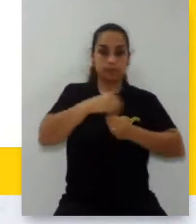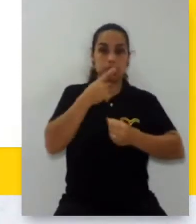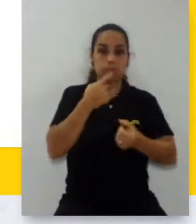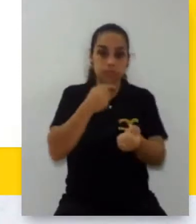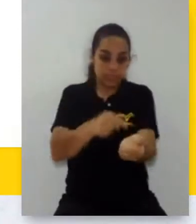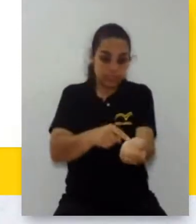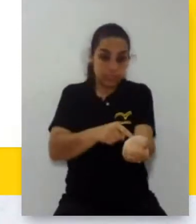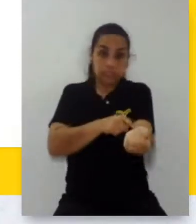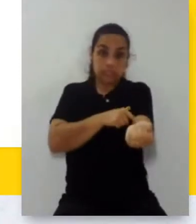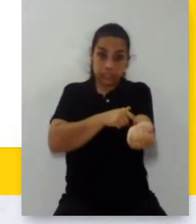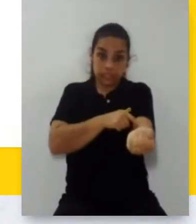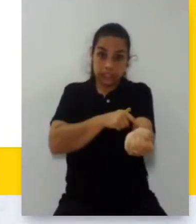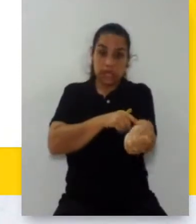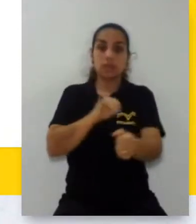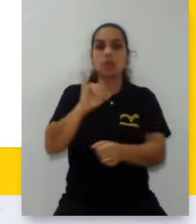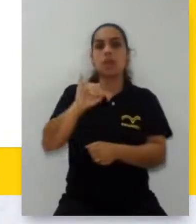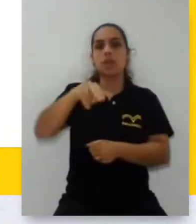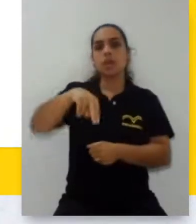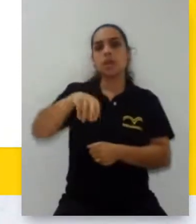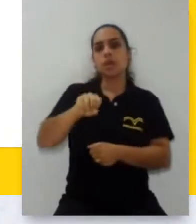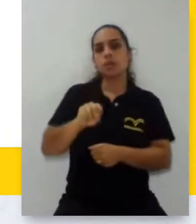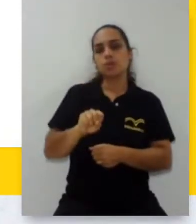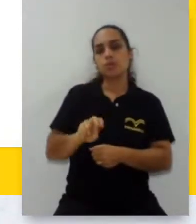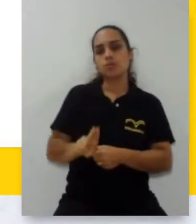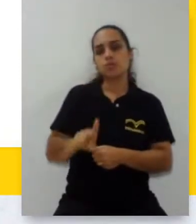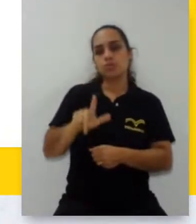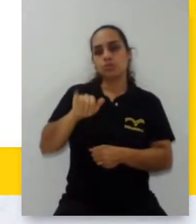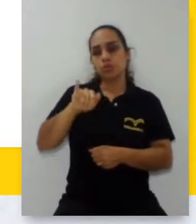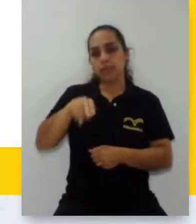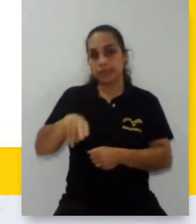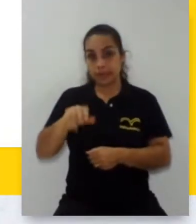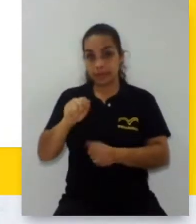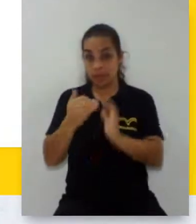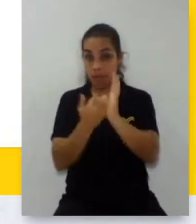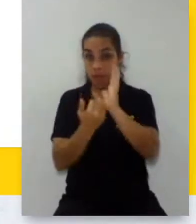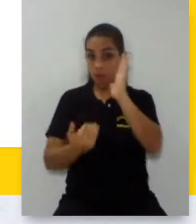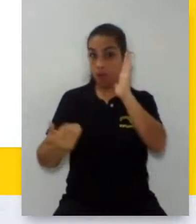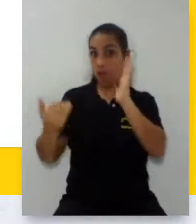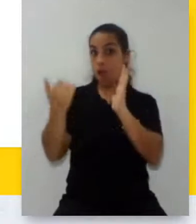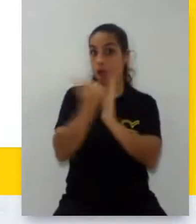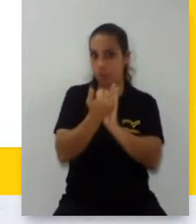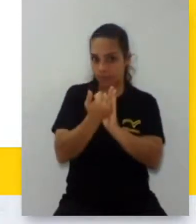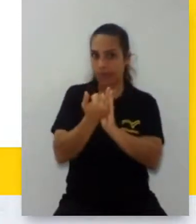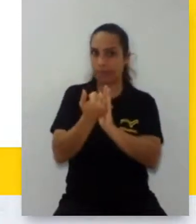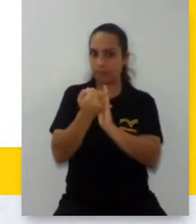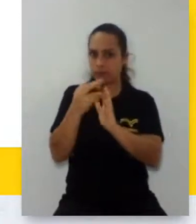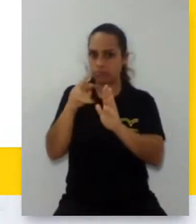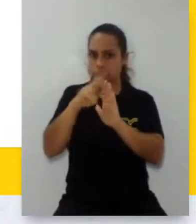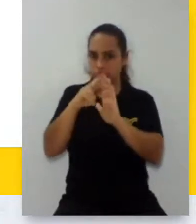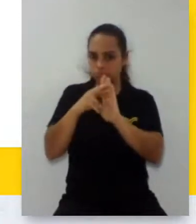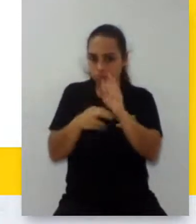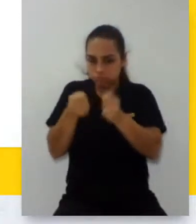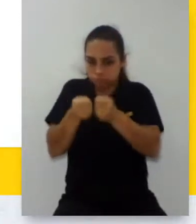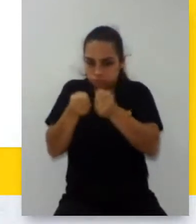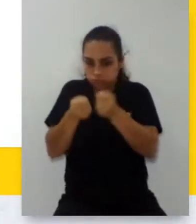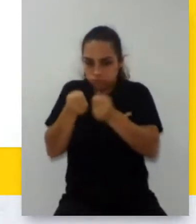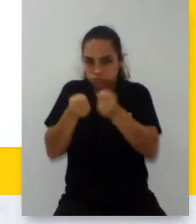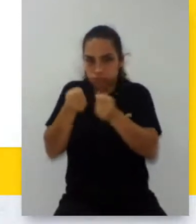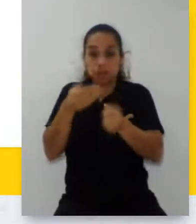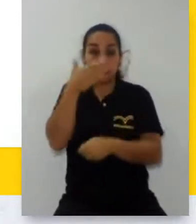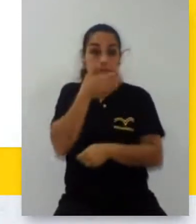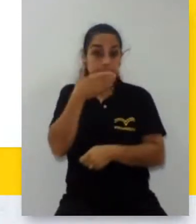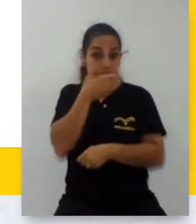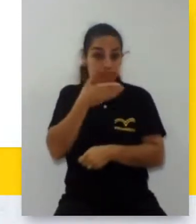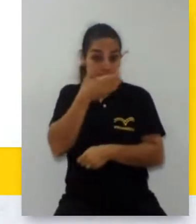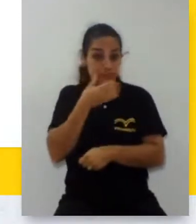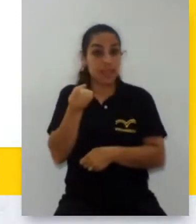essa glicose. E aí, regular a glicose. Se a minha glicose está ficando baixa durante o exercício, o organismo vai